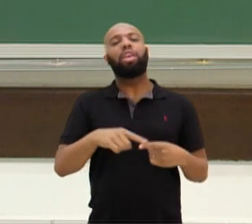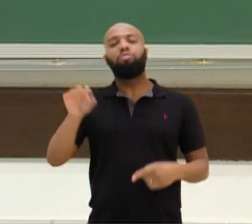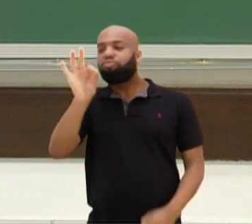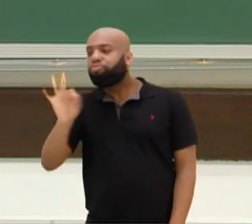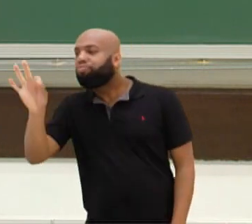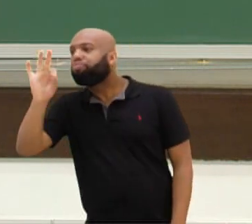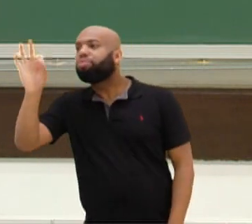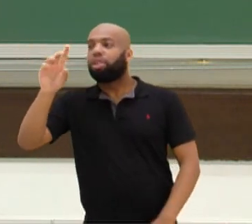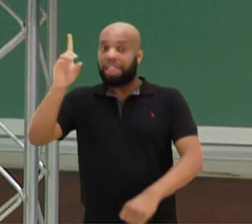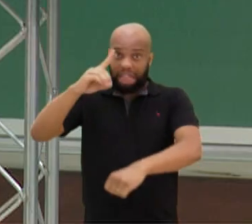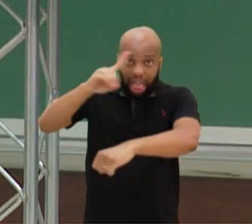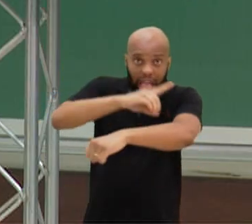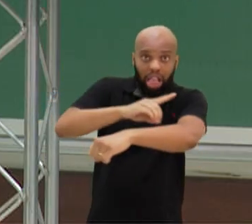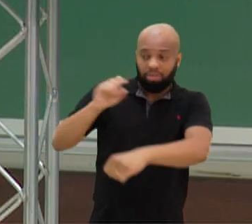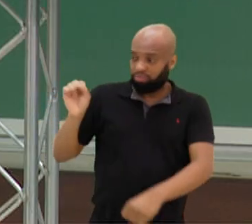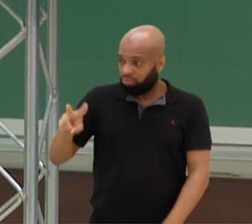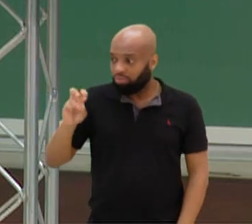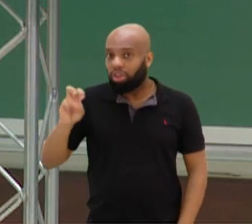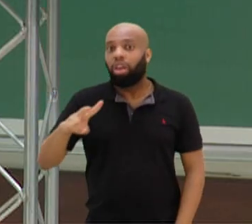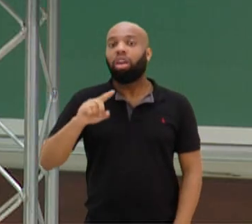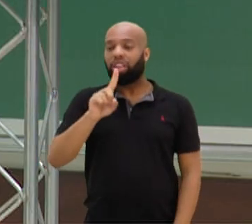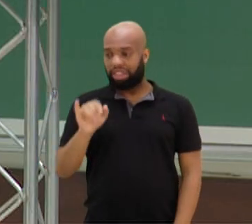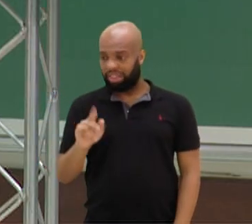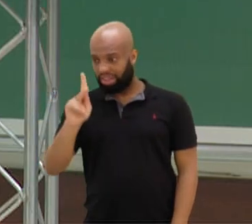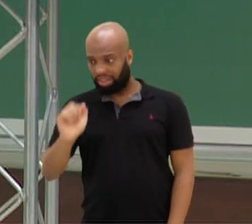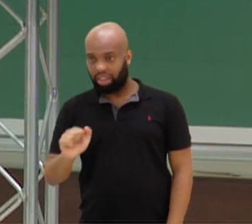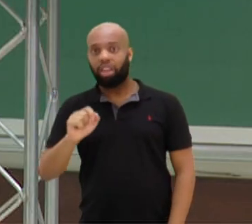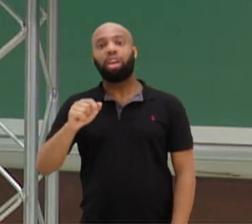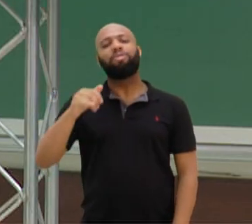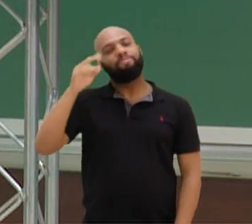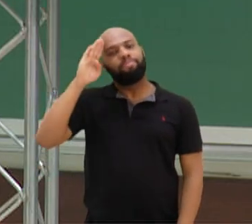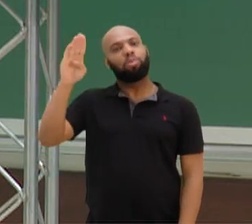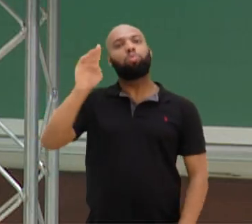mosquito Aedes aegypti, principal forma de evitar as doenças é